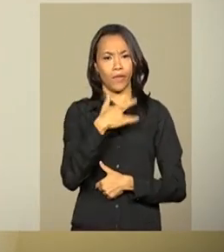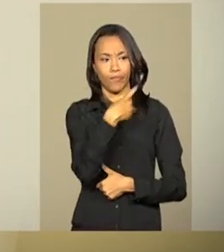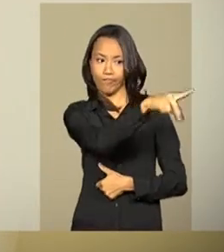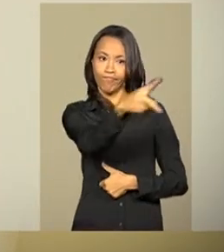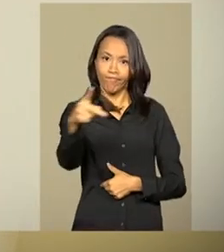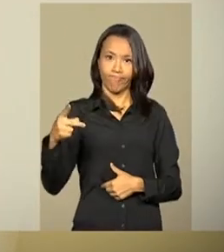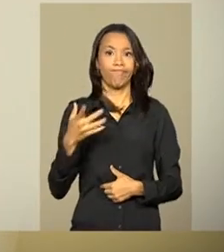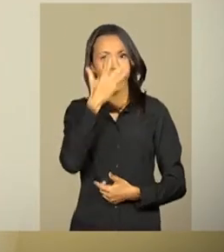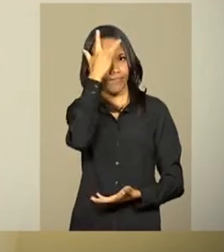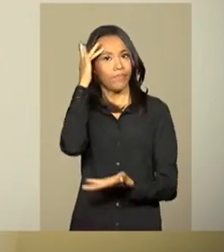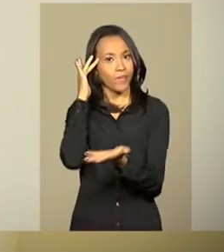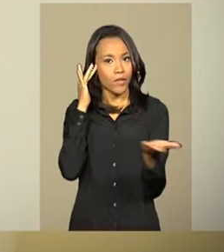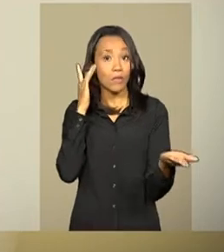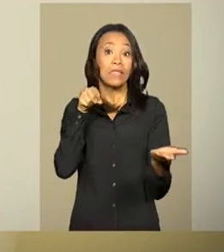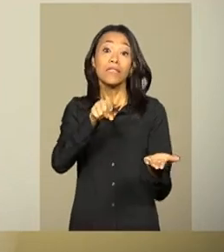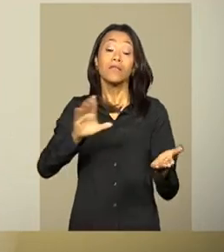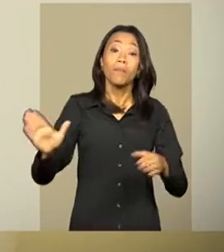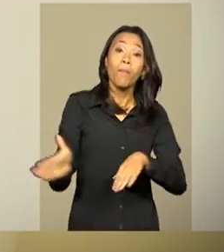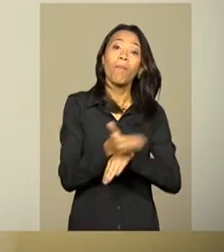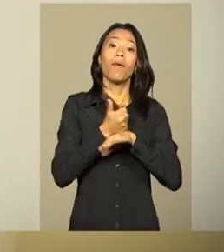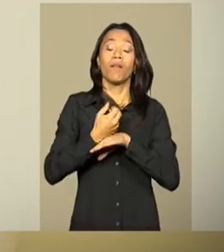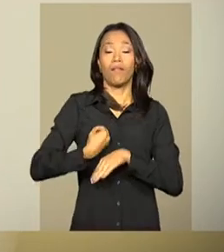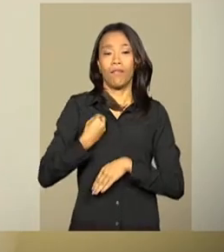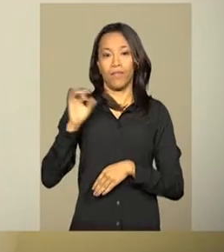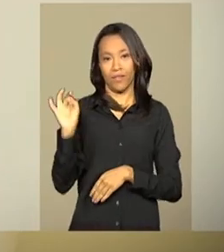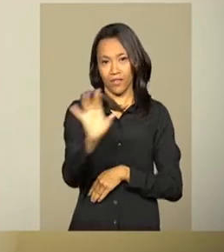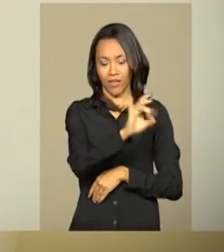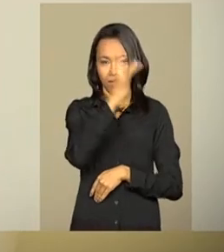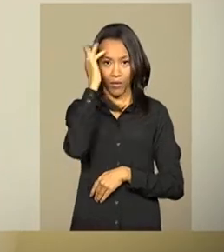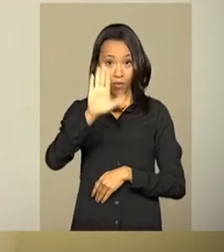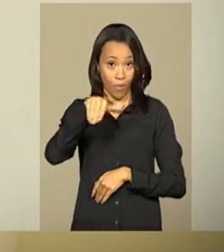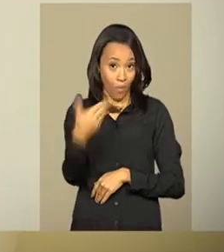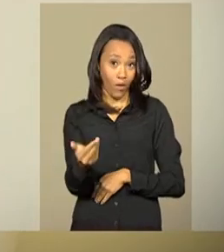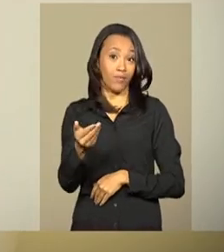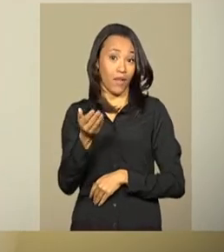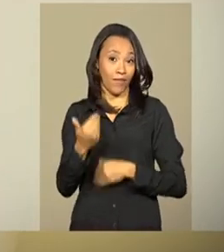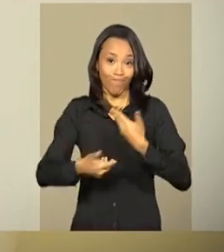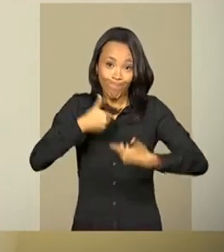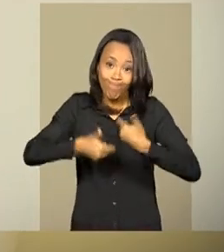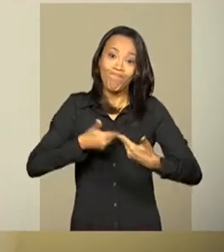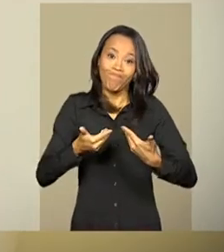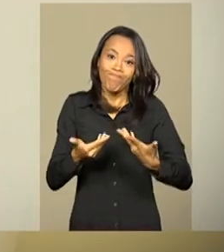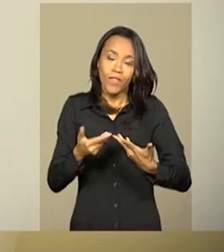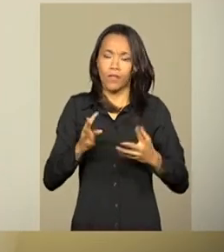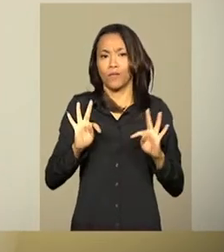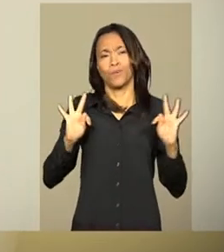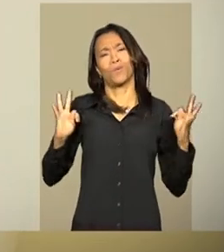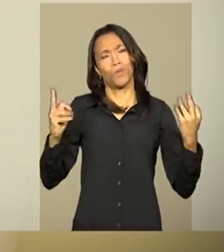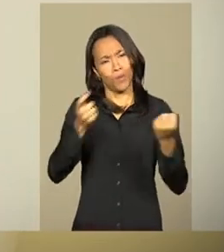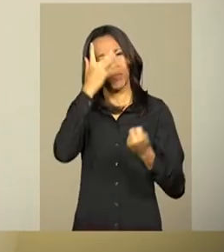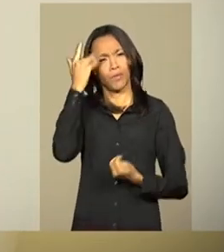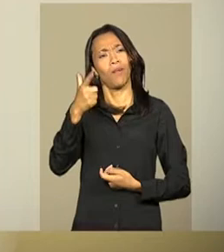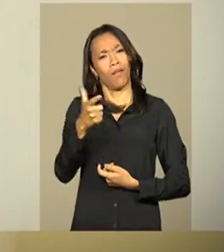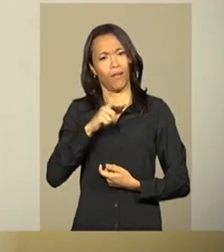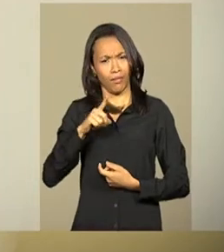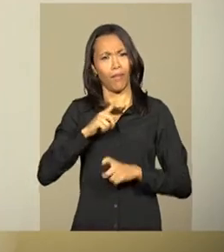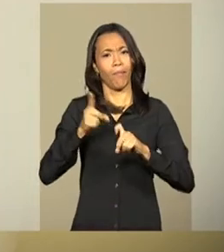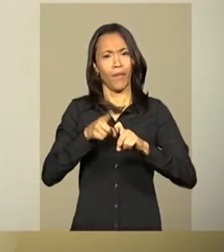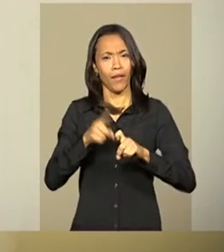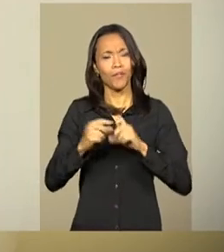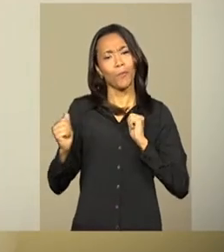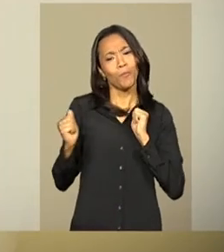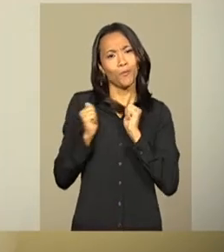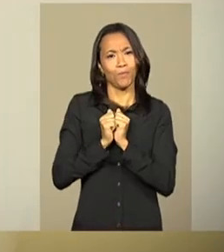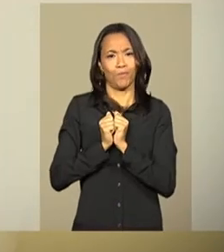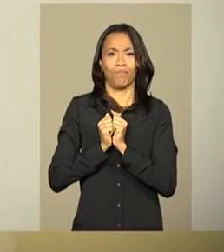pessoas e isso melhor a vida de cada uma quando é atendido horas do seno todo mundo quer ter um médico por